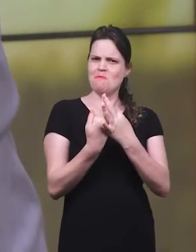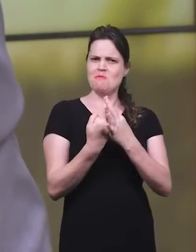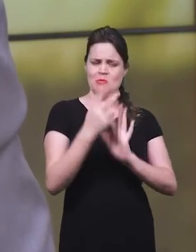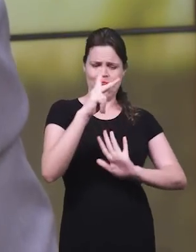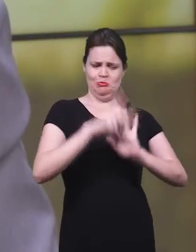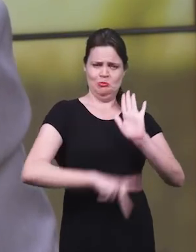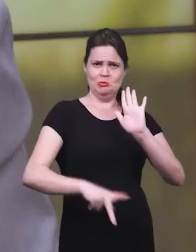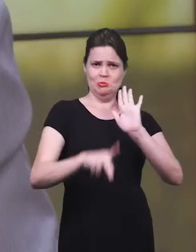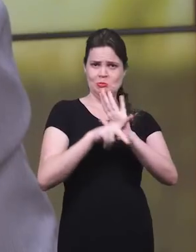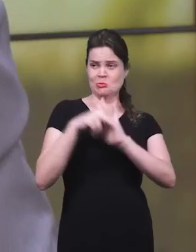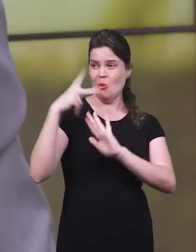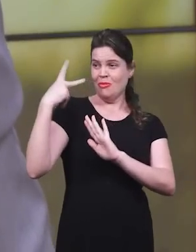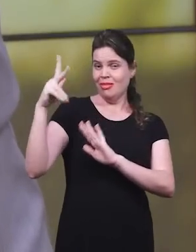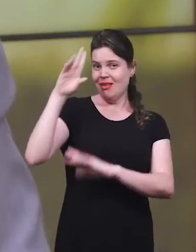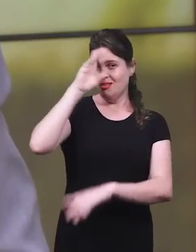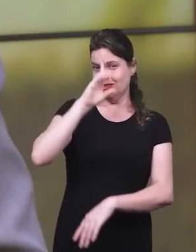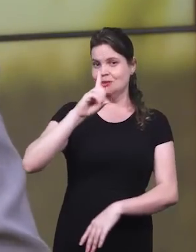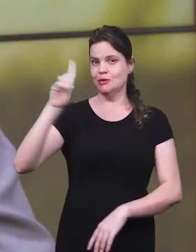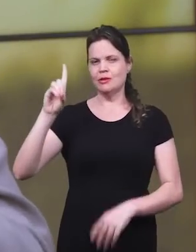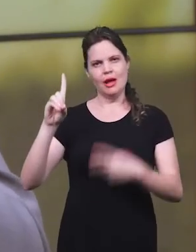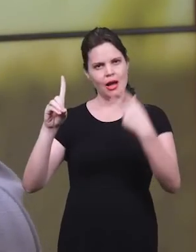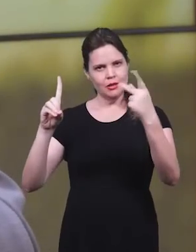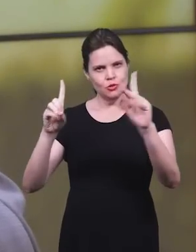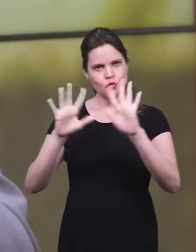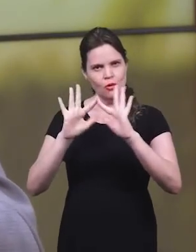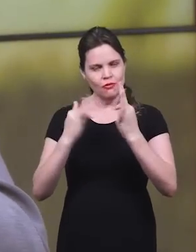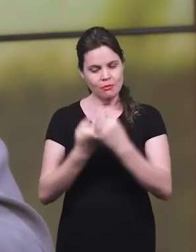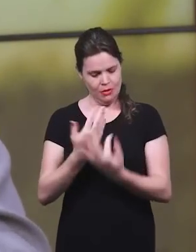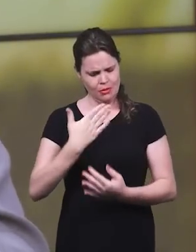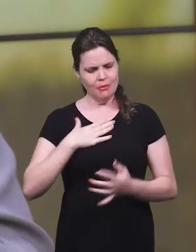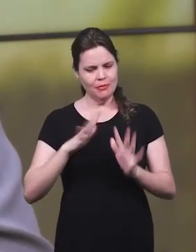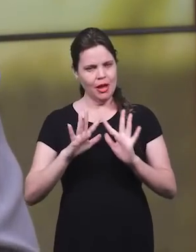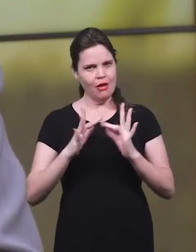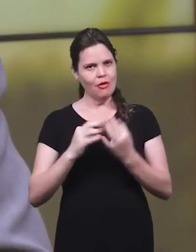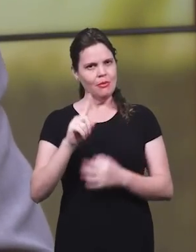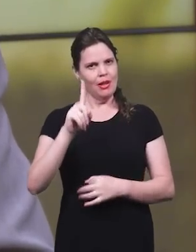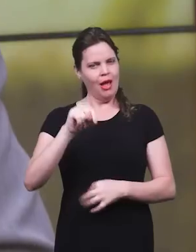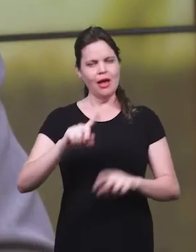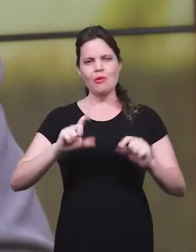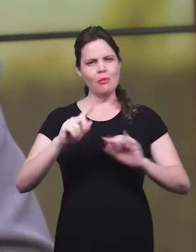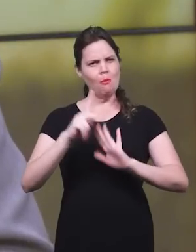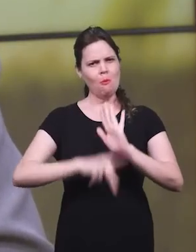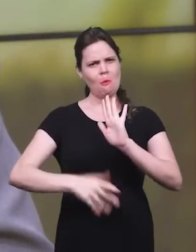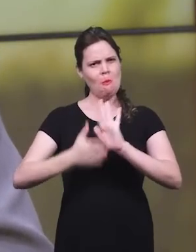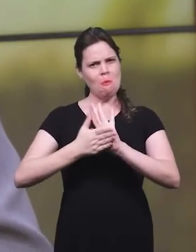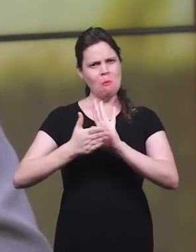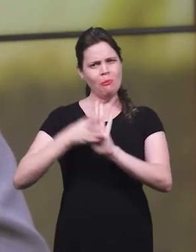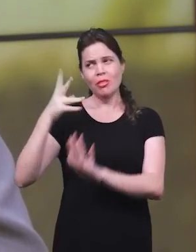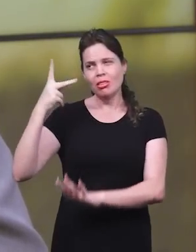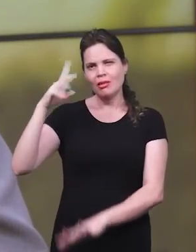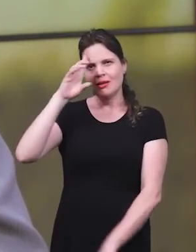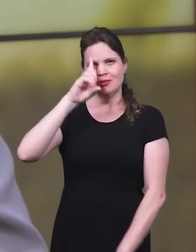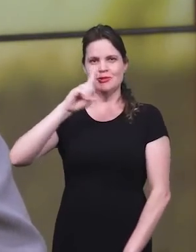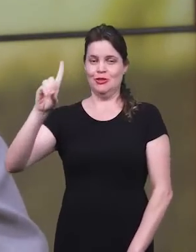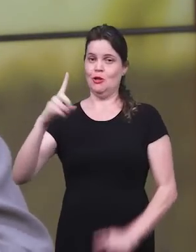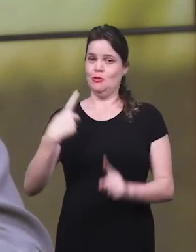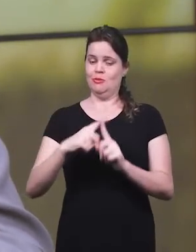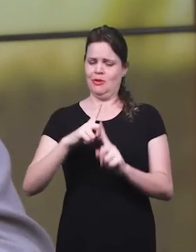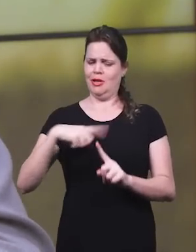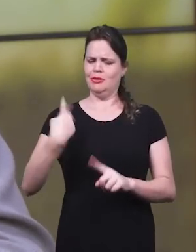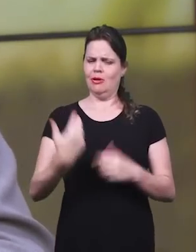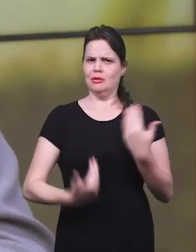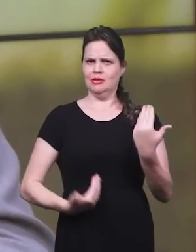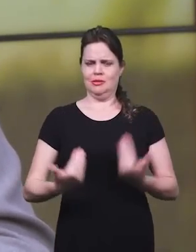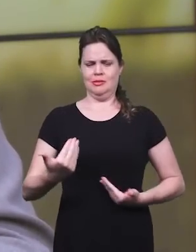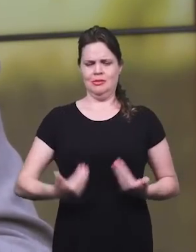Família, um projeto de Deus. A sua família, minha família, a família daqueles que